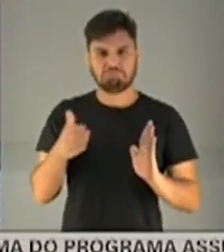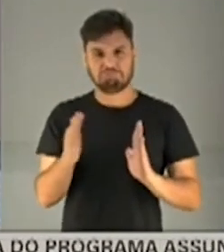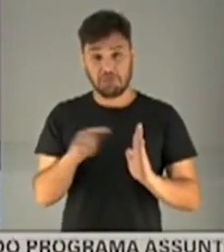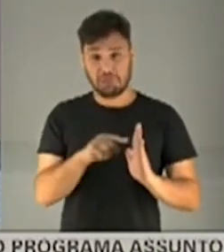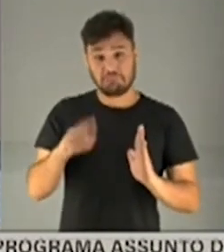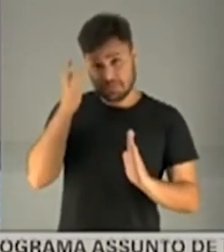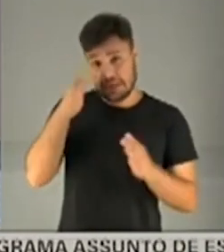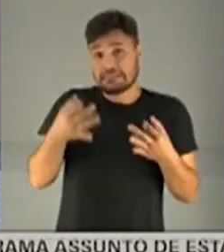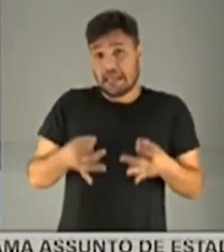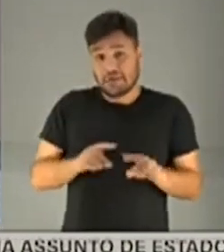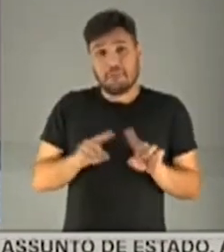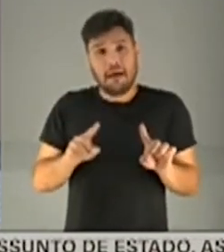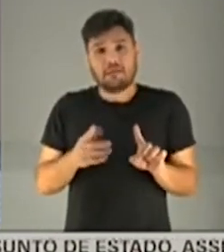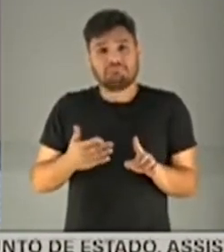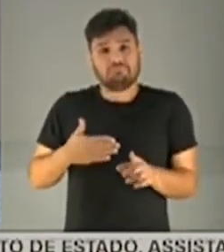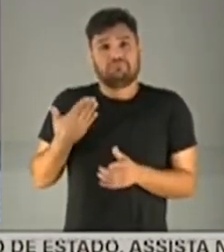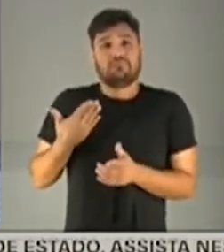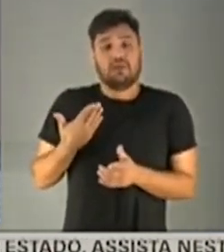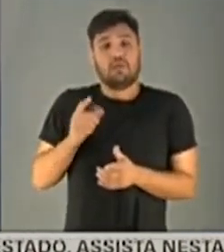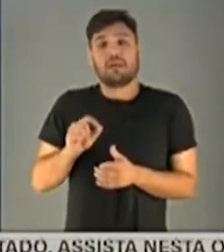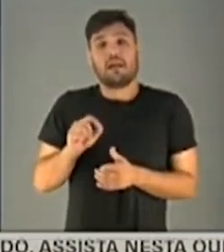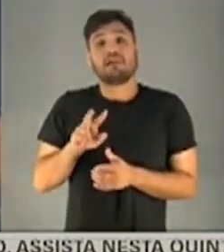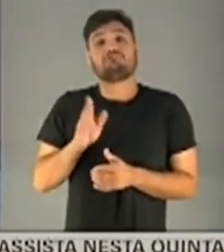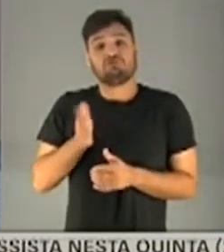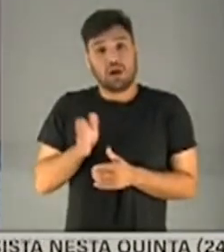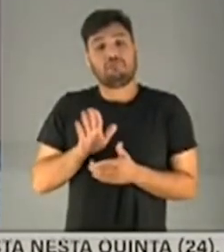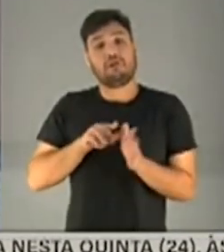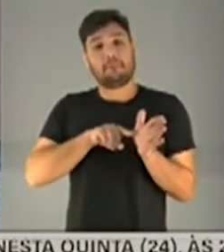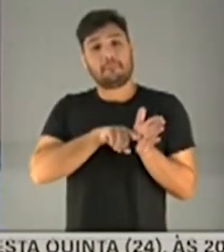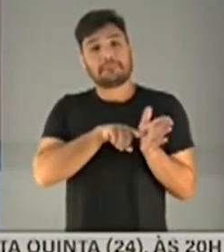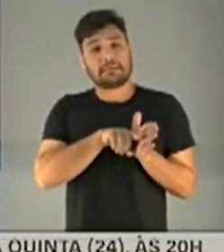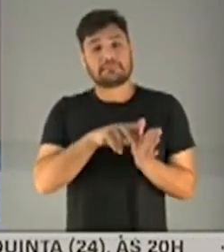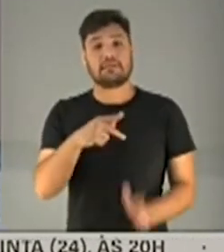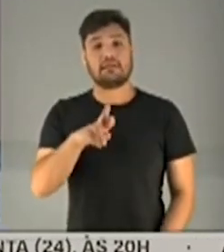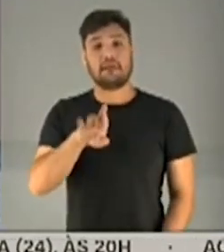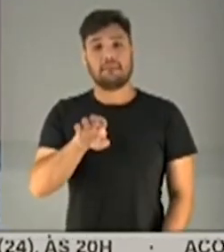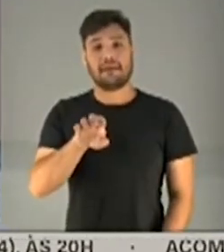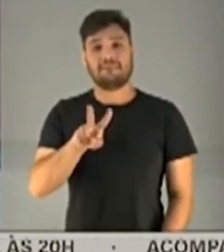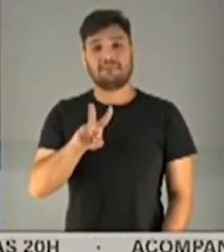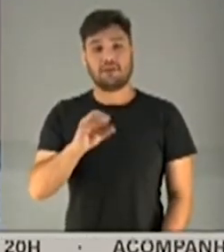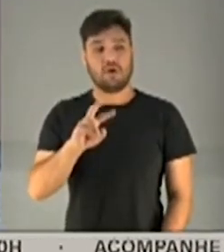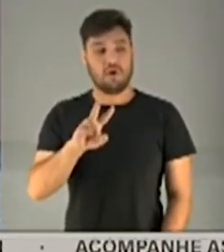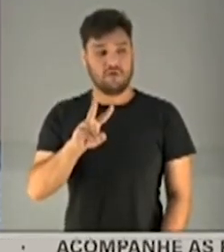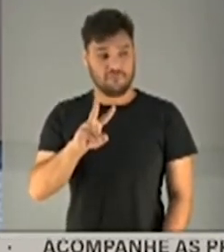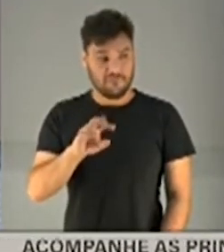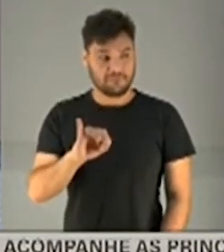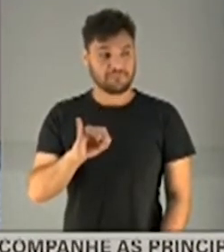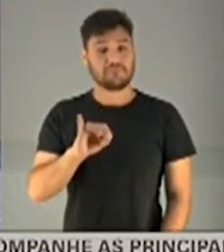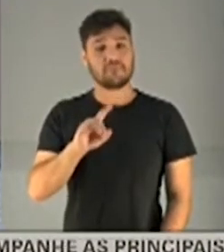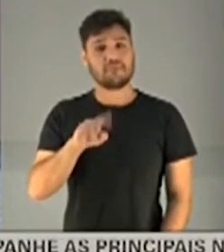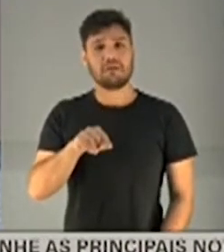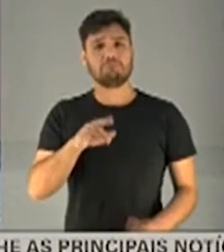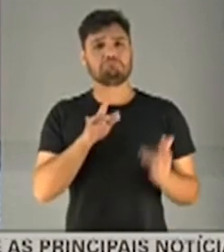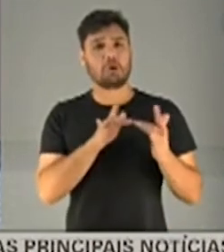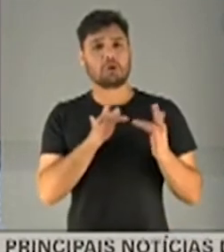exata, fomos surpreendidos quando foi lançado um estudo chamado Pré-Vicov, sem nenhum contato prévio